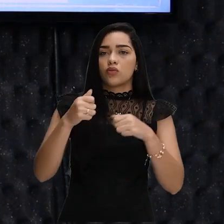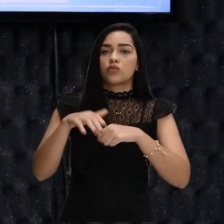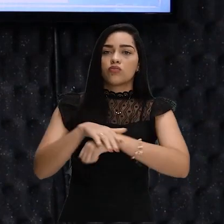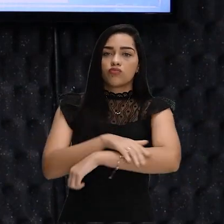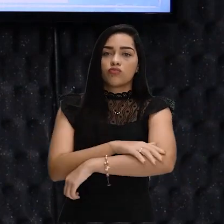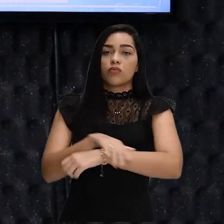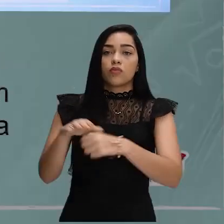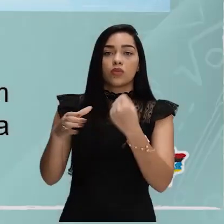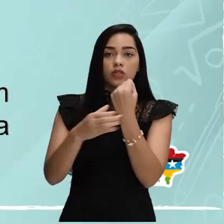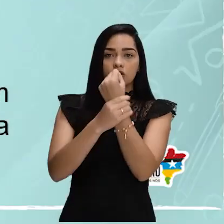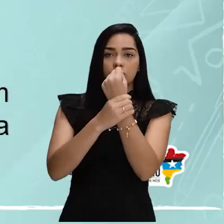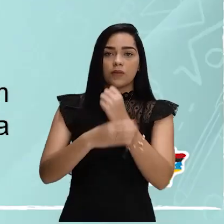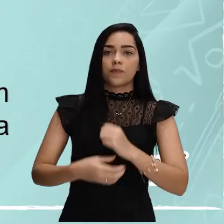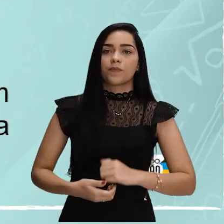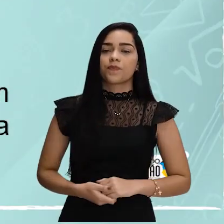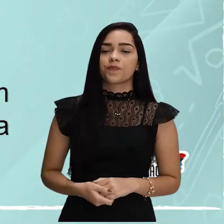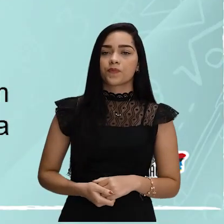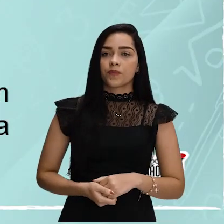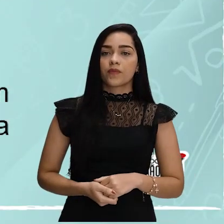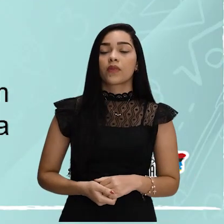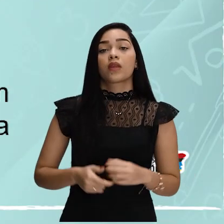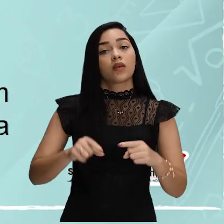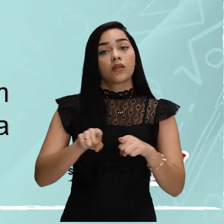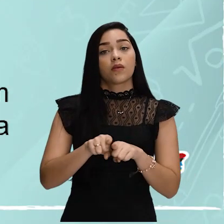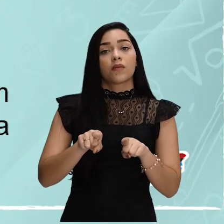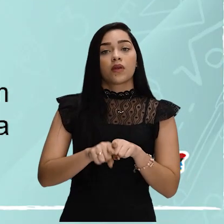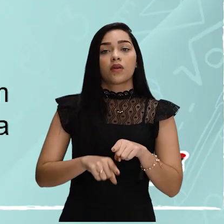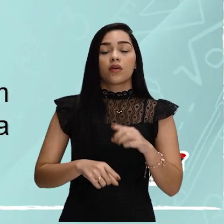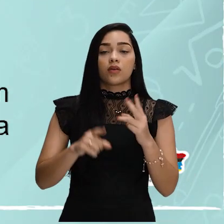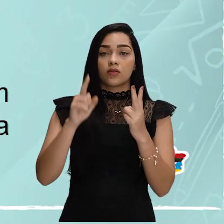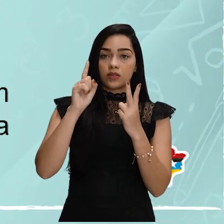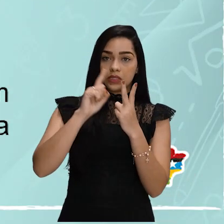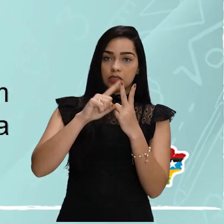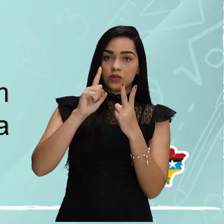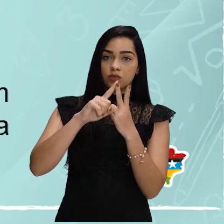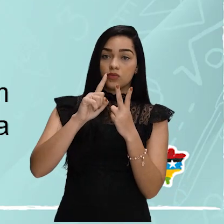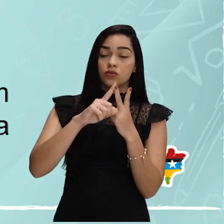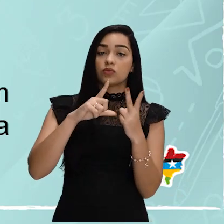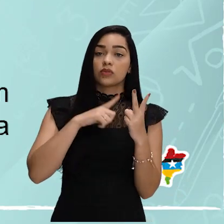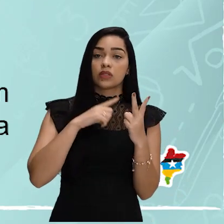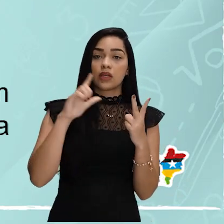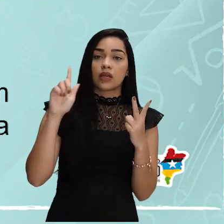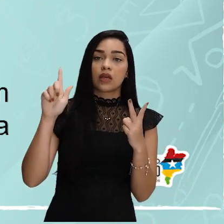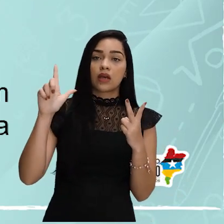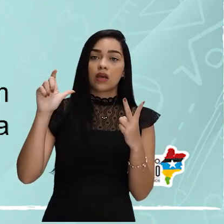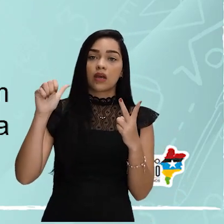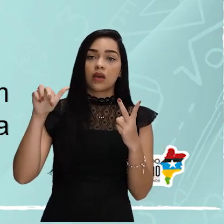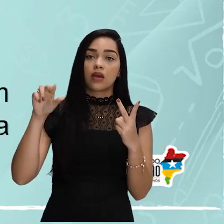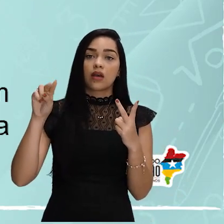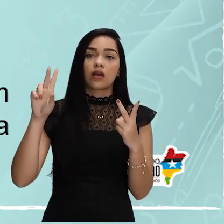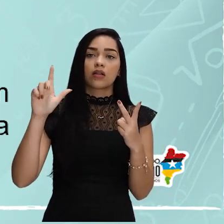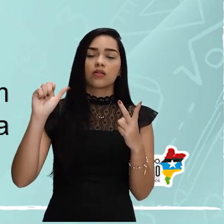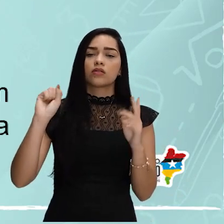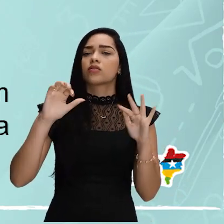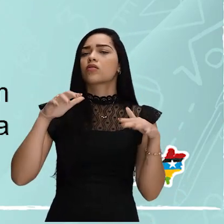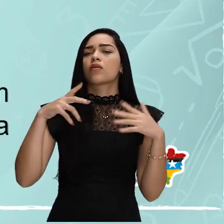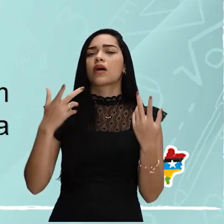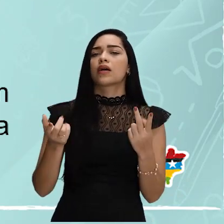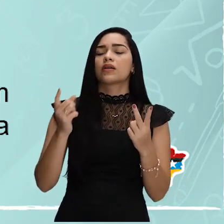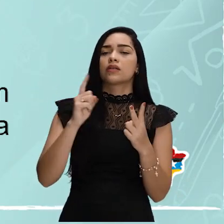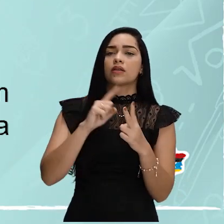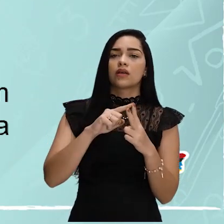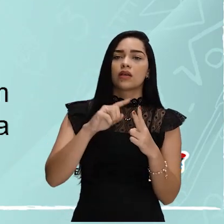vai proteger, ok? E os epitélios glandulares formam as glândulas. Quais são elas?